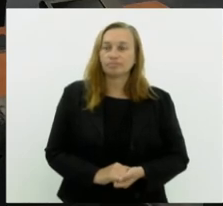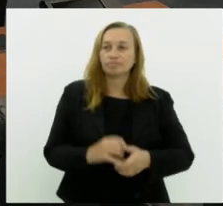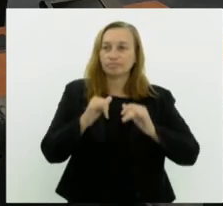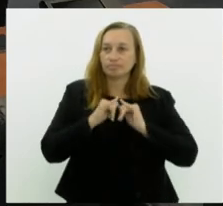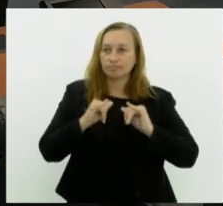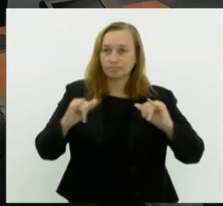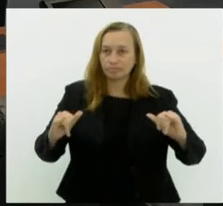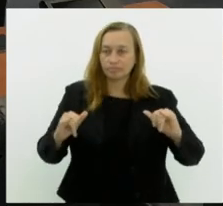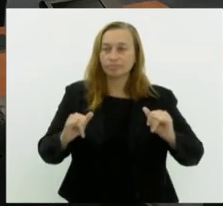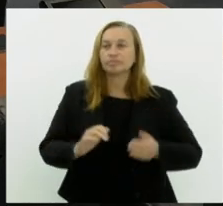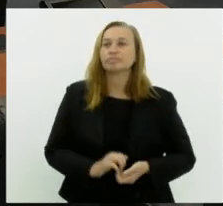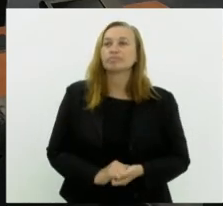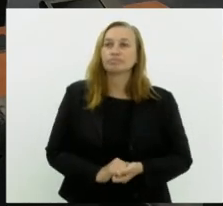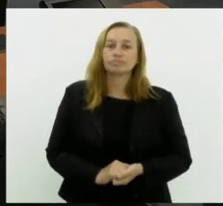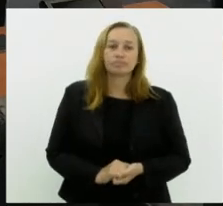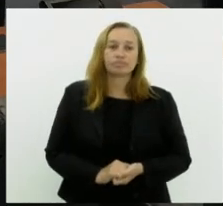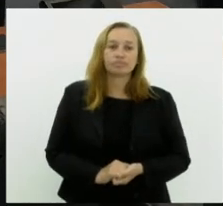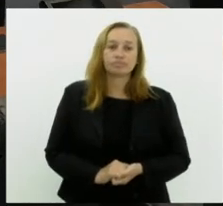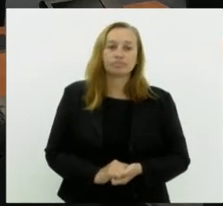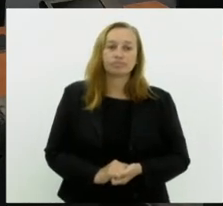Anuncio.